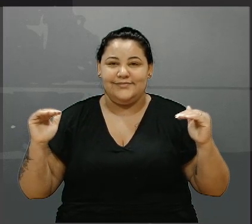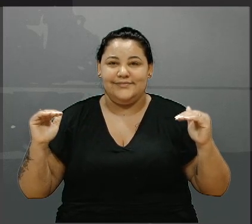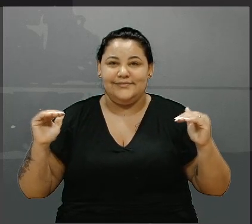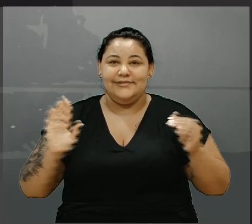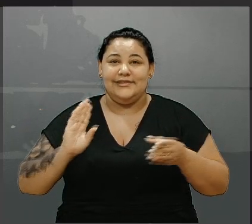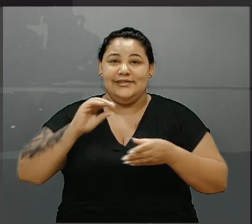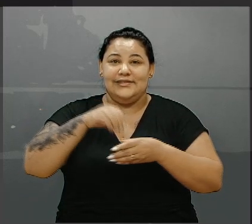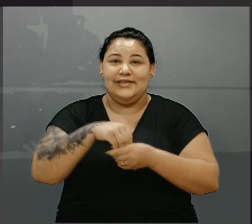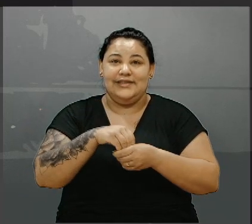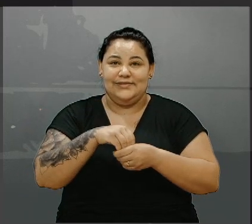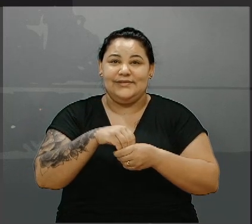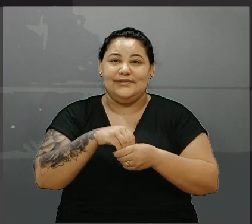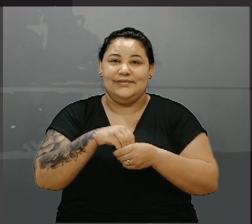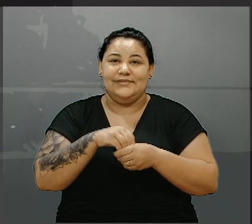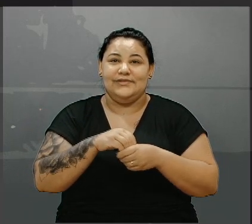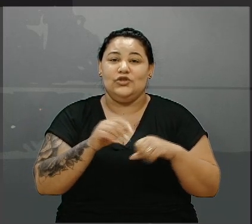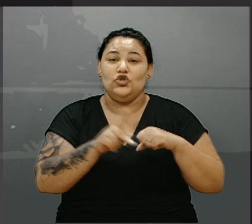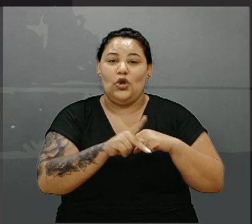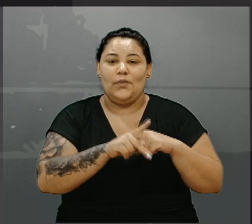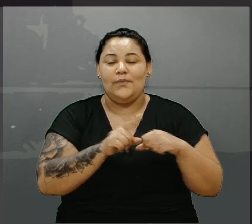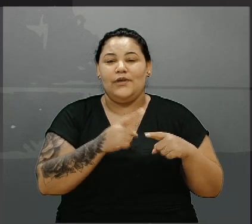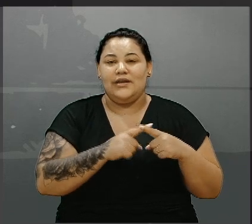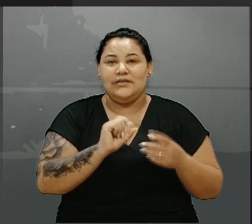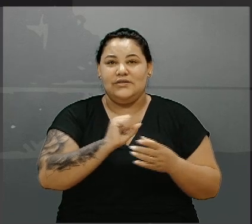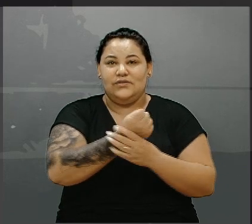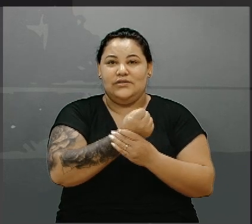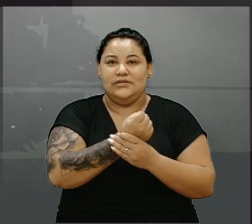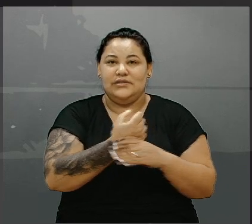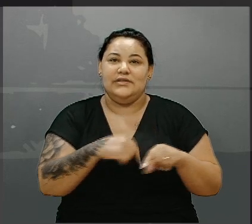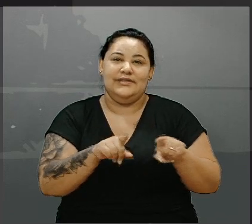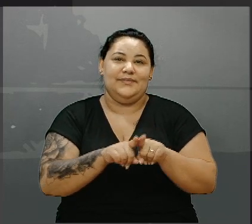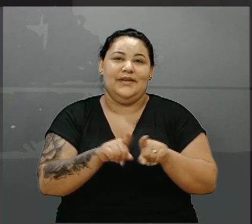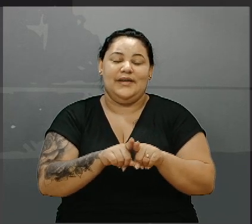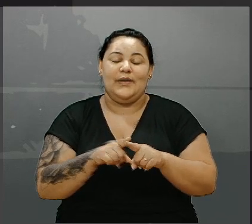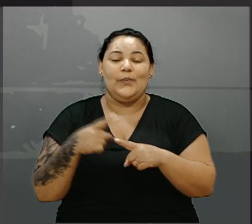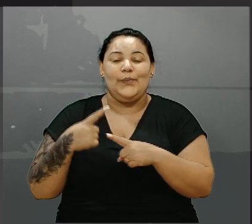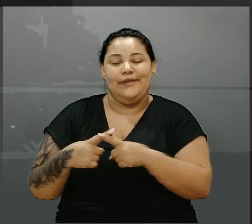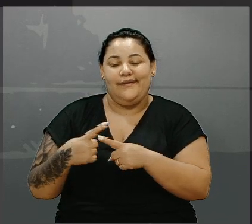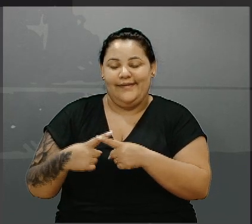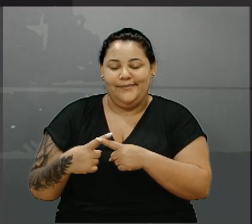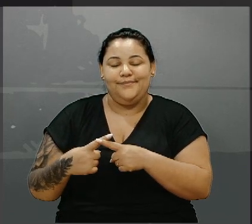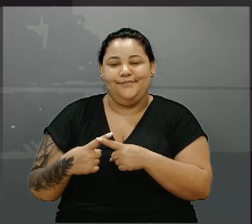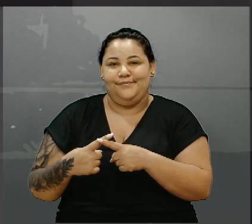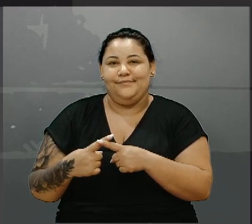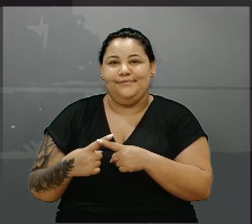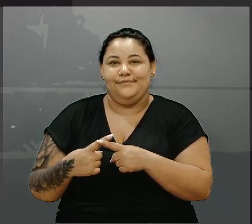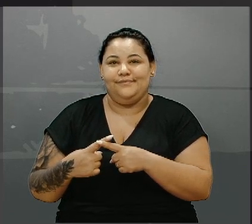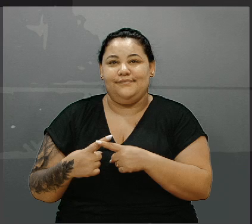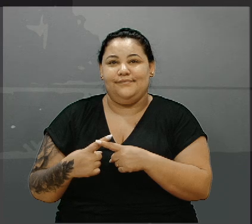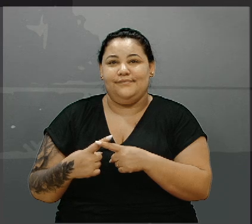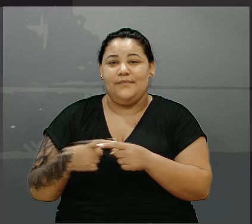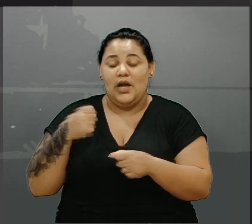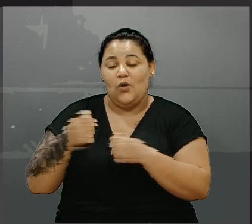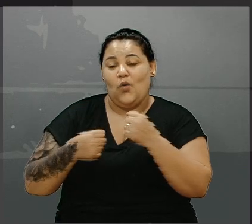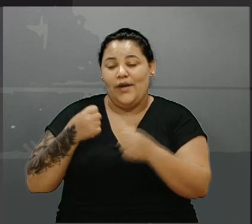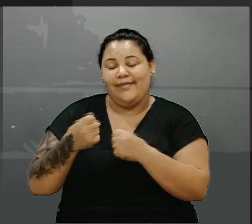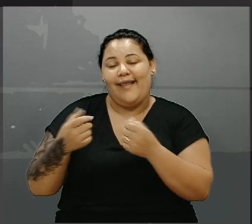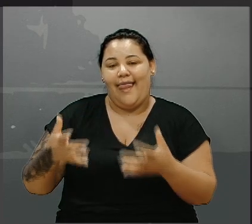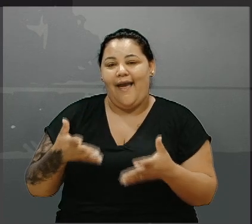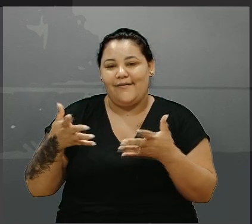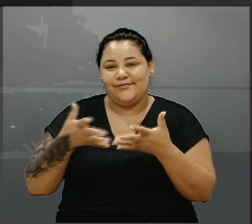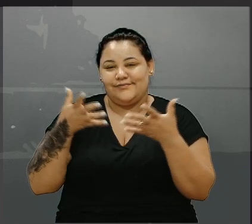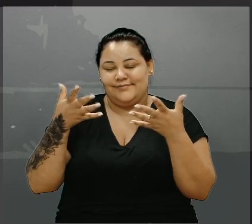muita gente tem procurado por questão de segurança e pela questão também dessa possibilidade de uma corrida talvez um pouco mais leve,